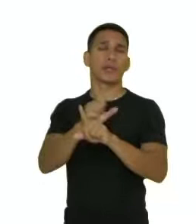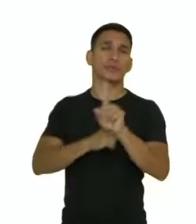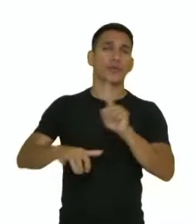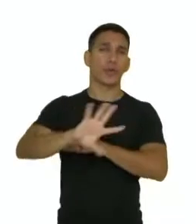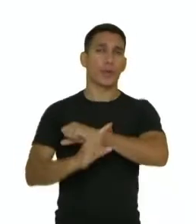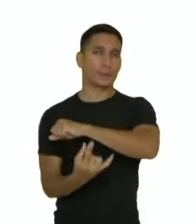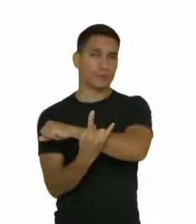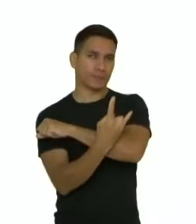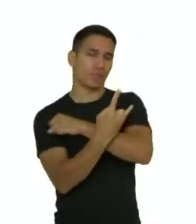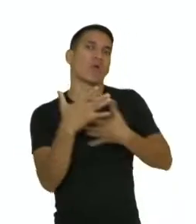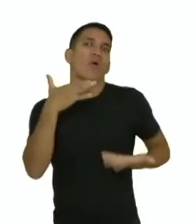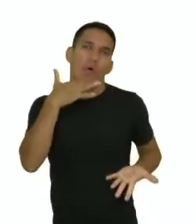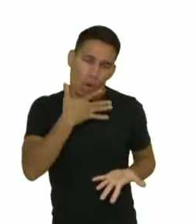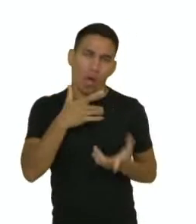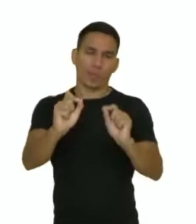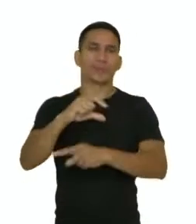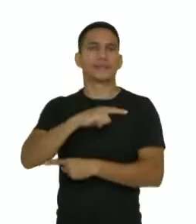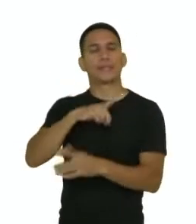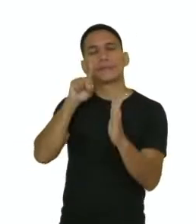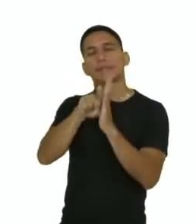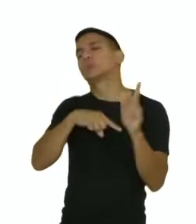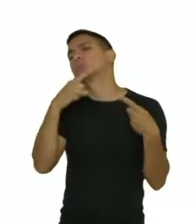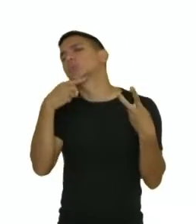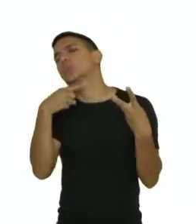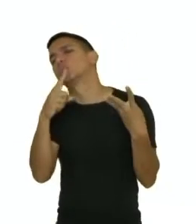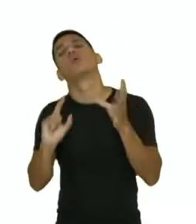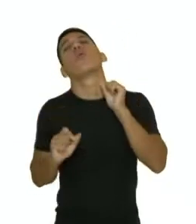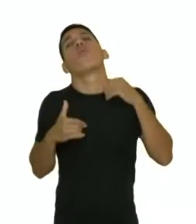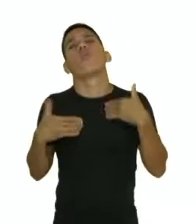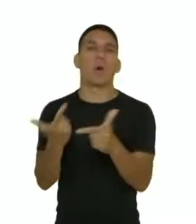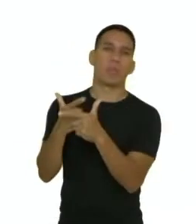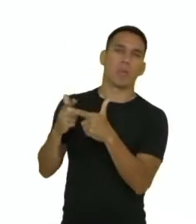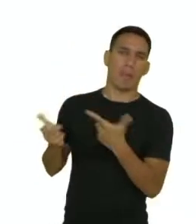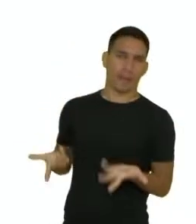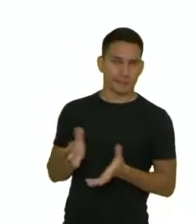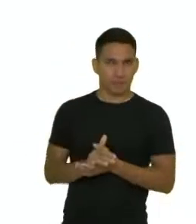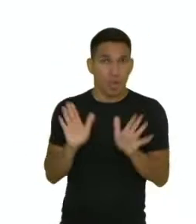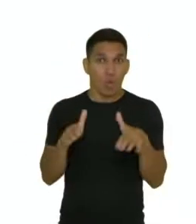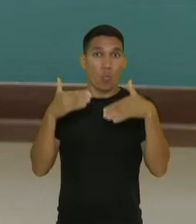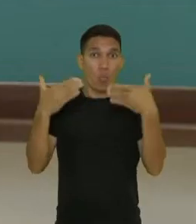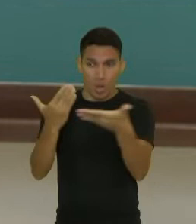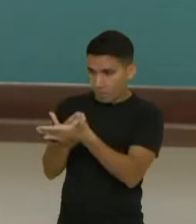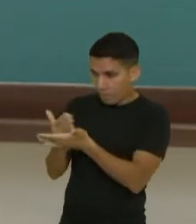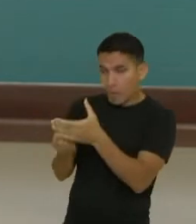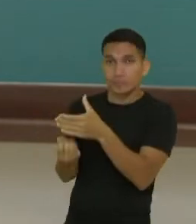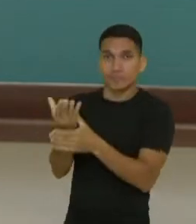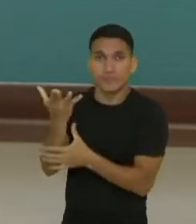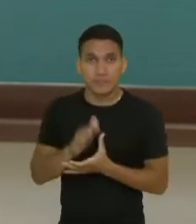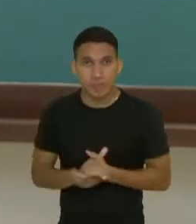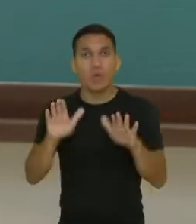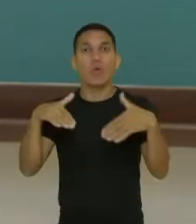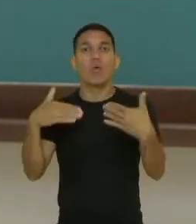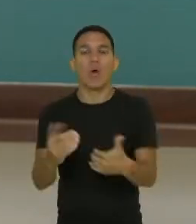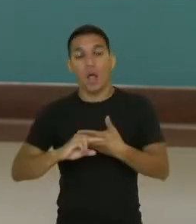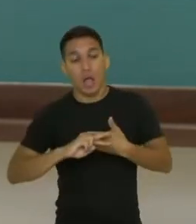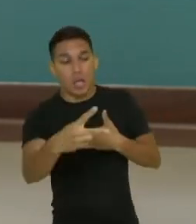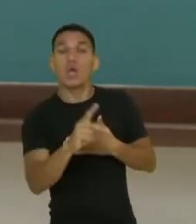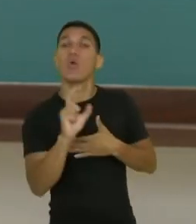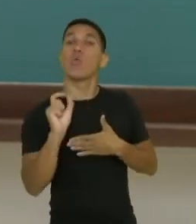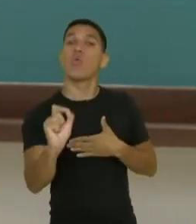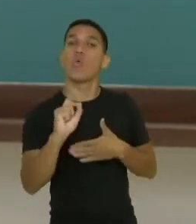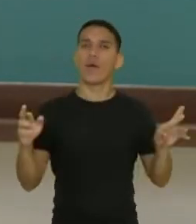E, logicamente, há de se perguntar, quais são esses problemas? Quando eles surgem? Quais as